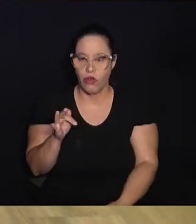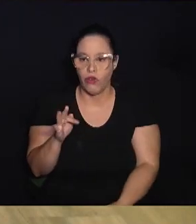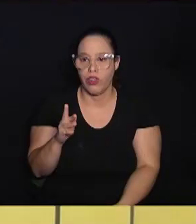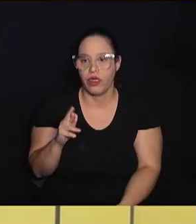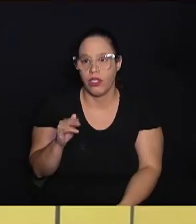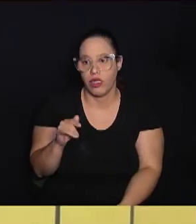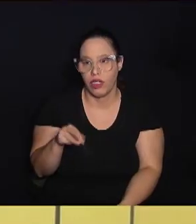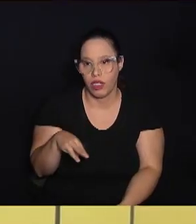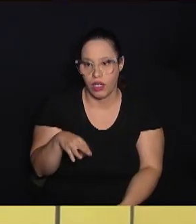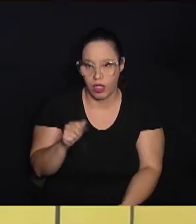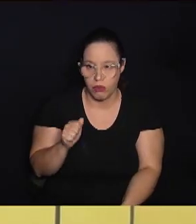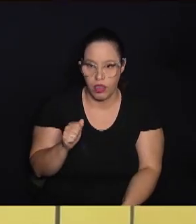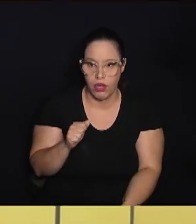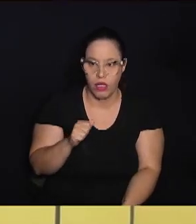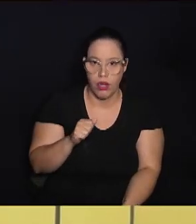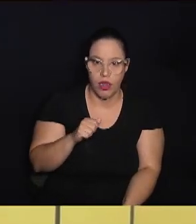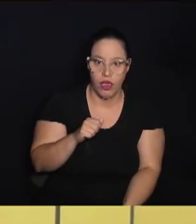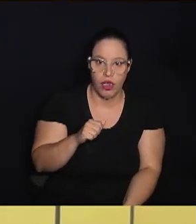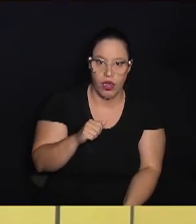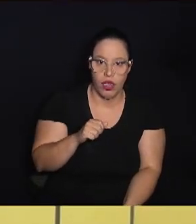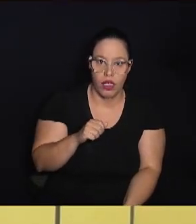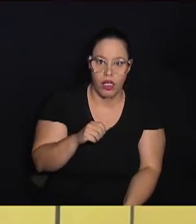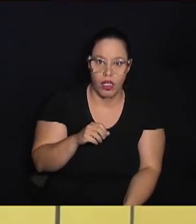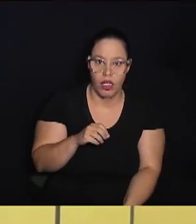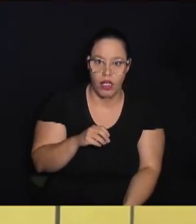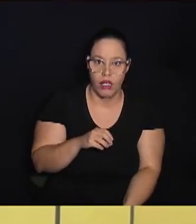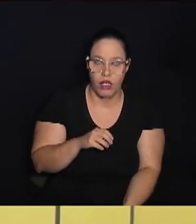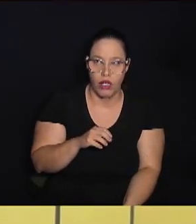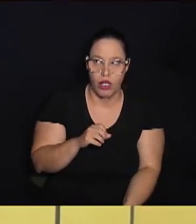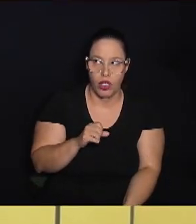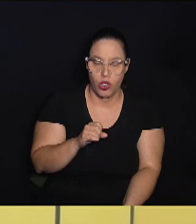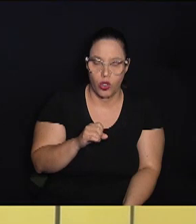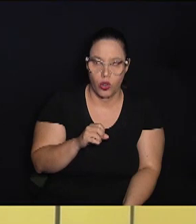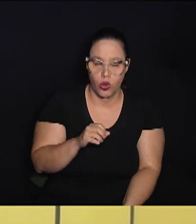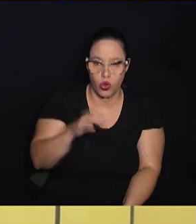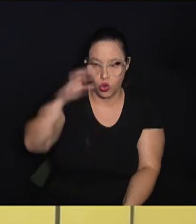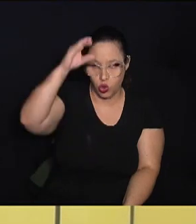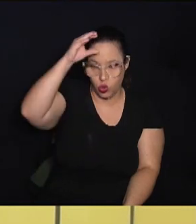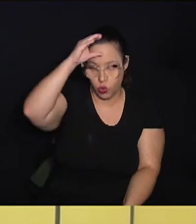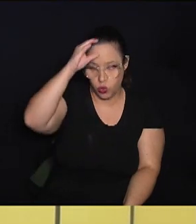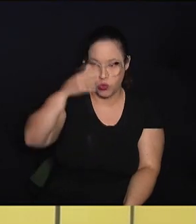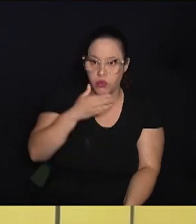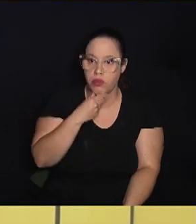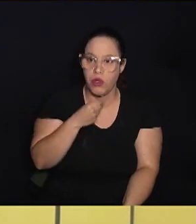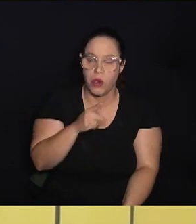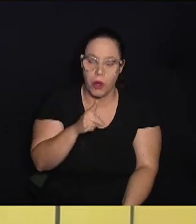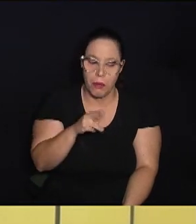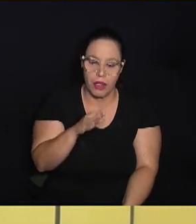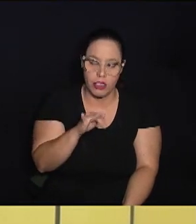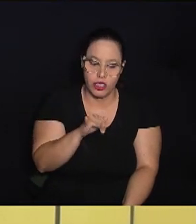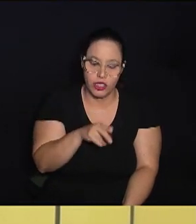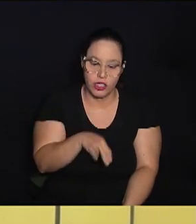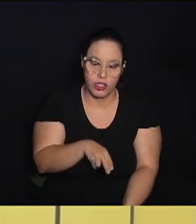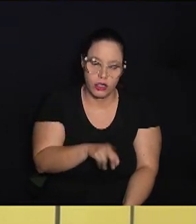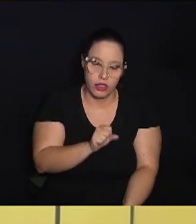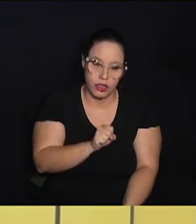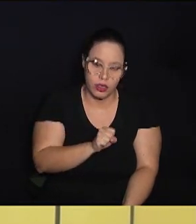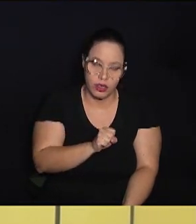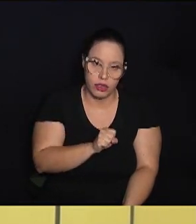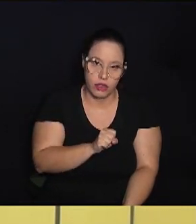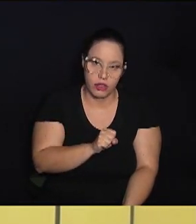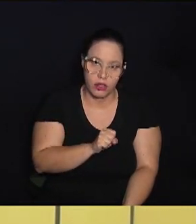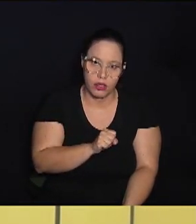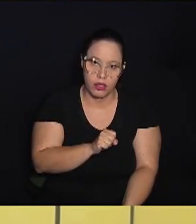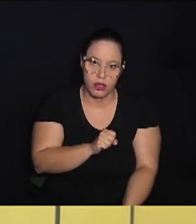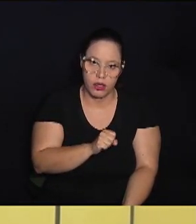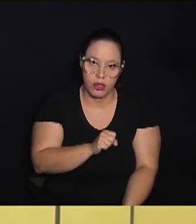Zero e e Disney com Carl barks né tio Patinhas e tal eh eu tive o prazer esses esses a gente se sente